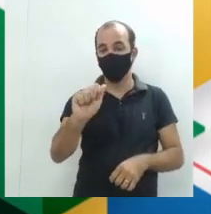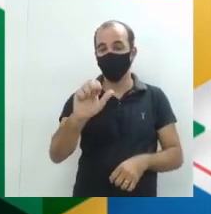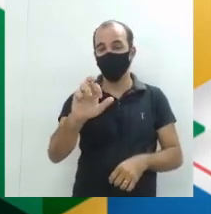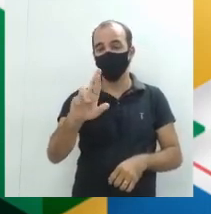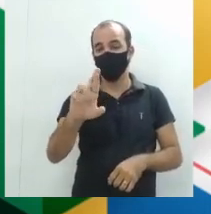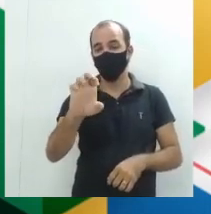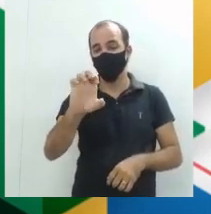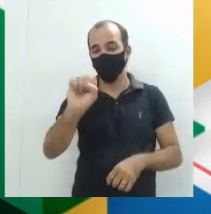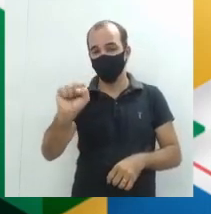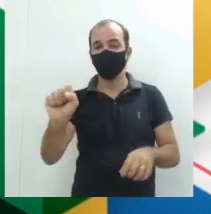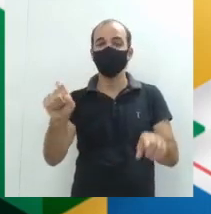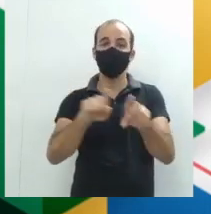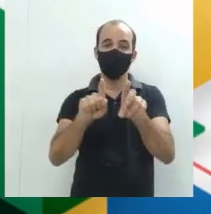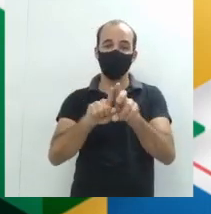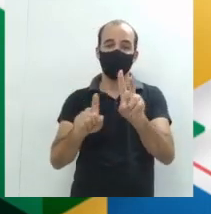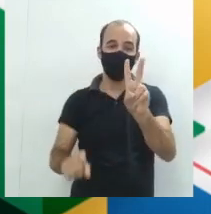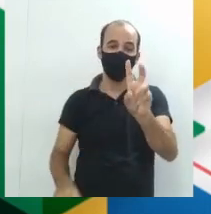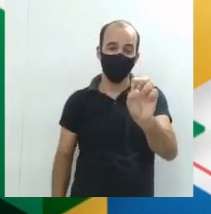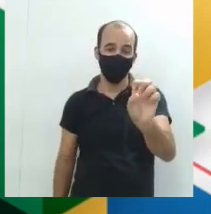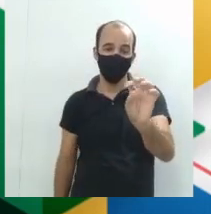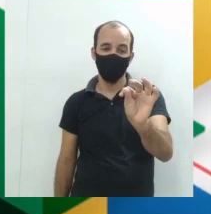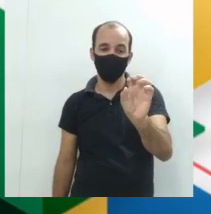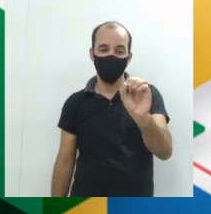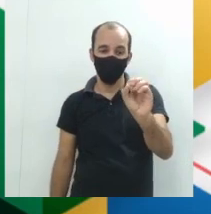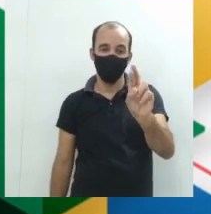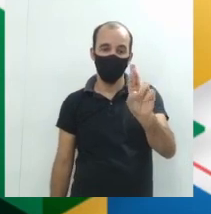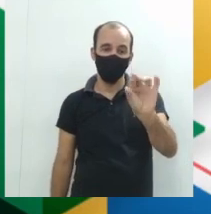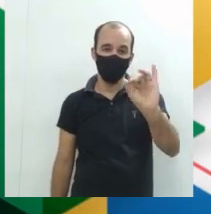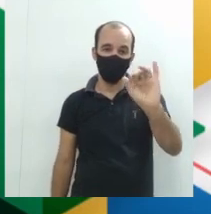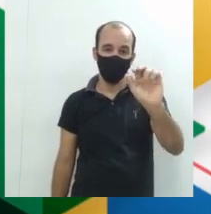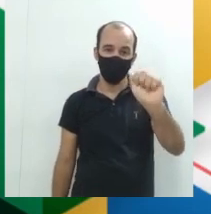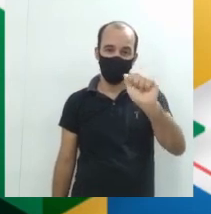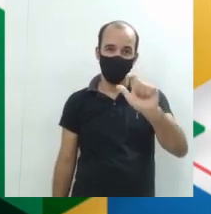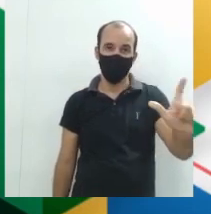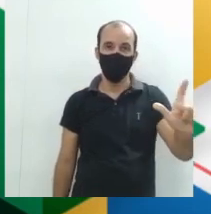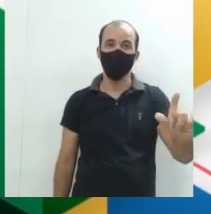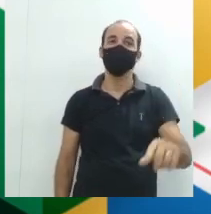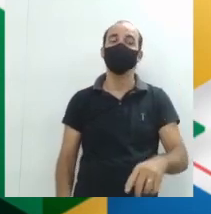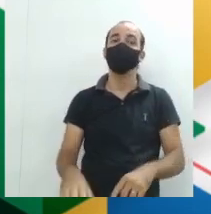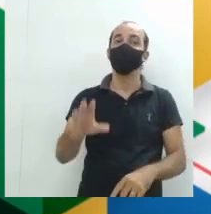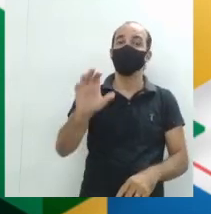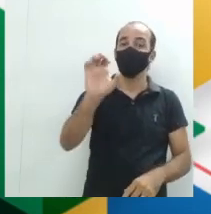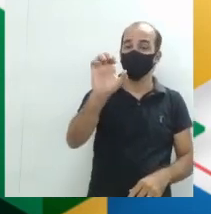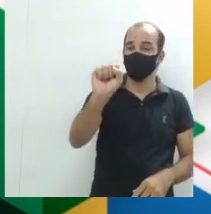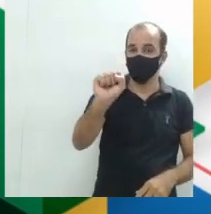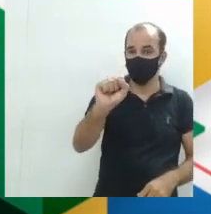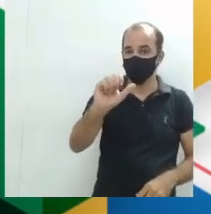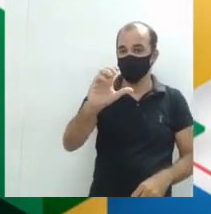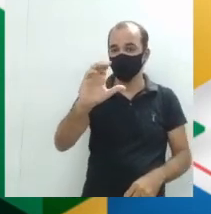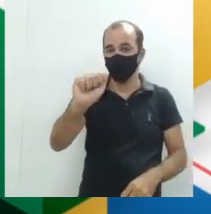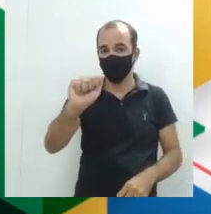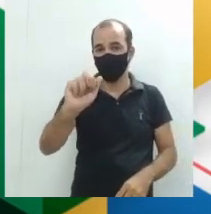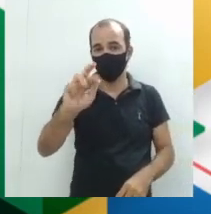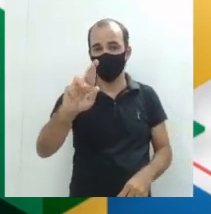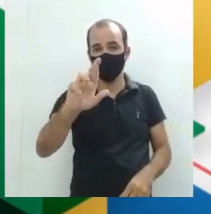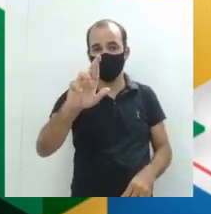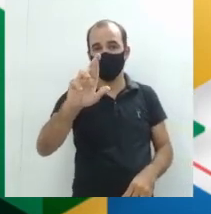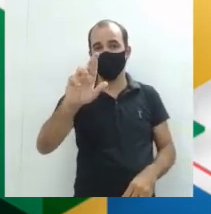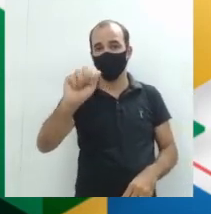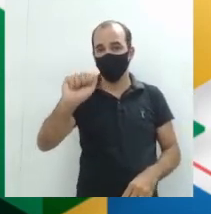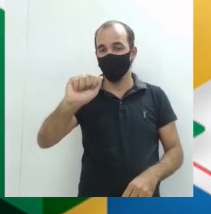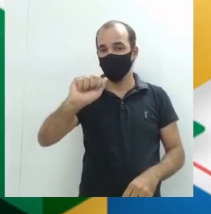Para fazer o deslocamento escalar, é só seguir as flechas. Para fazer o deslocamento vetorial,